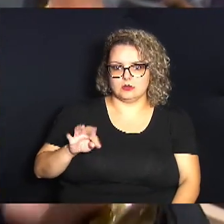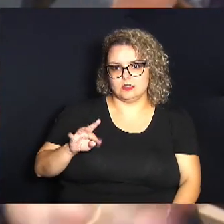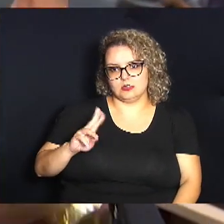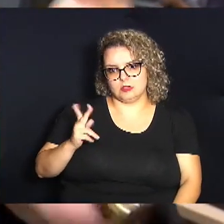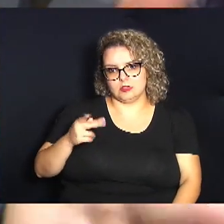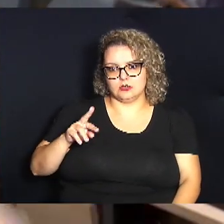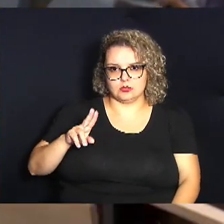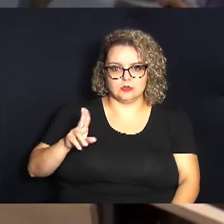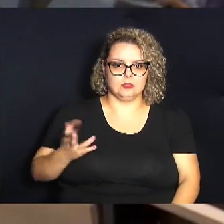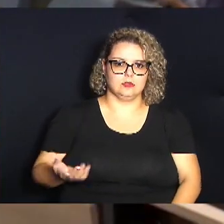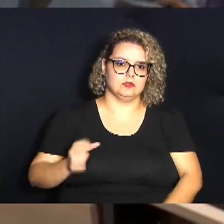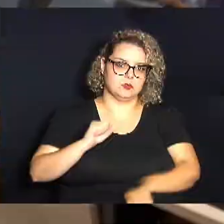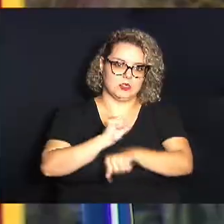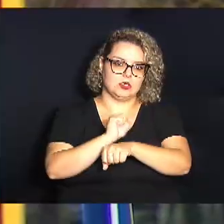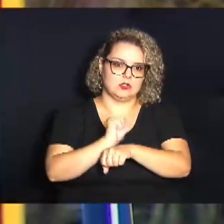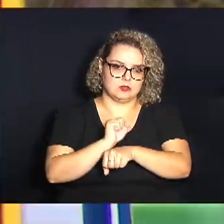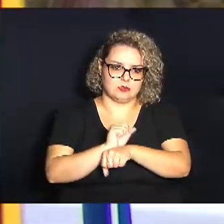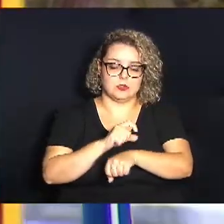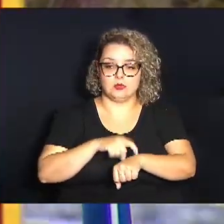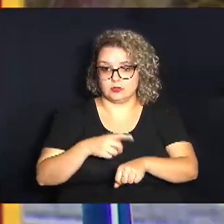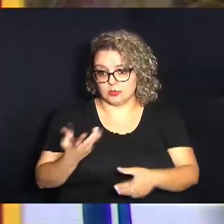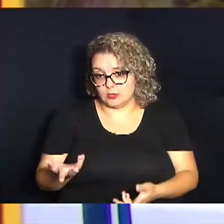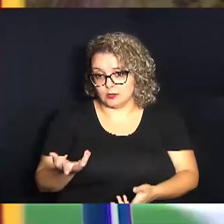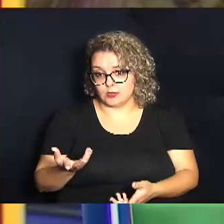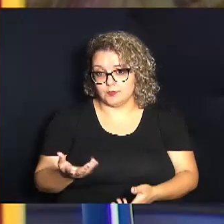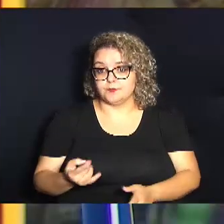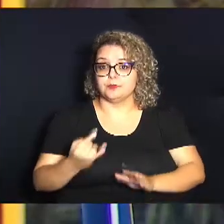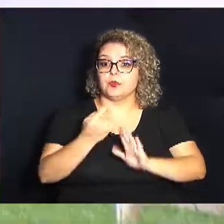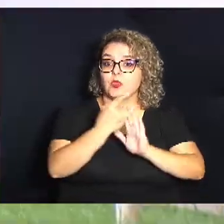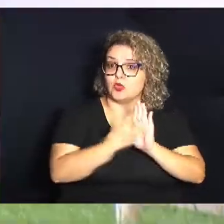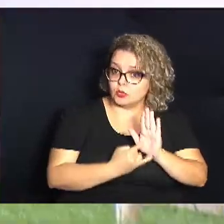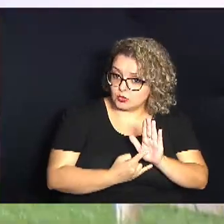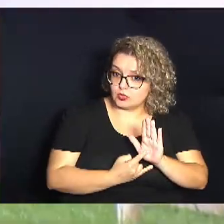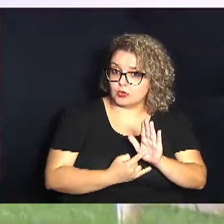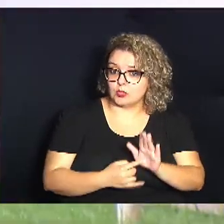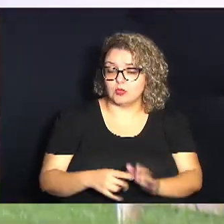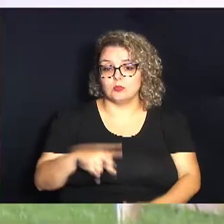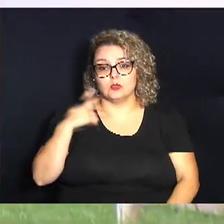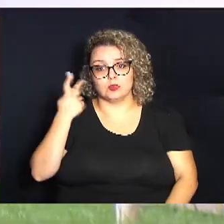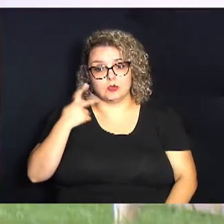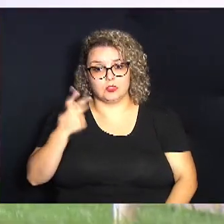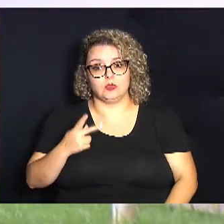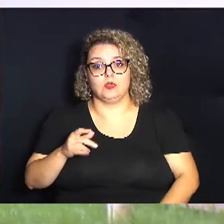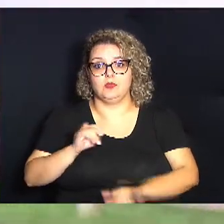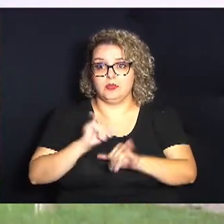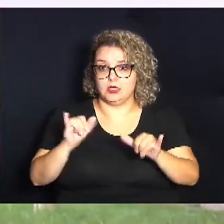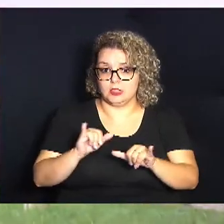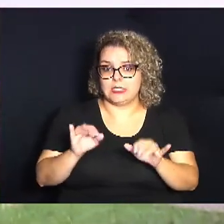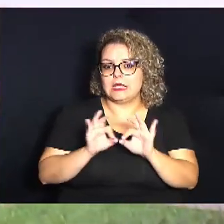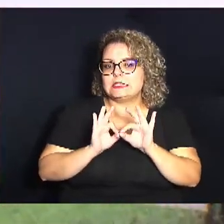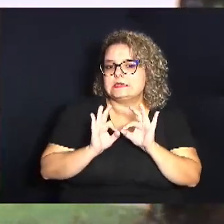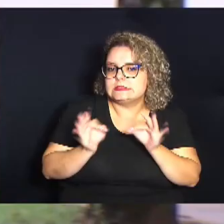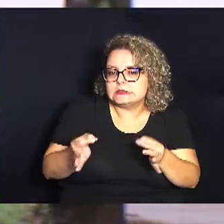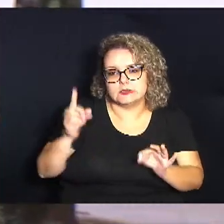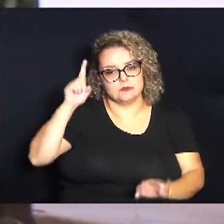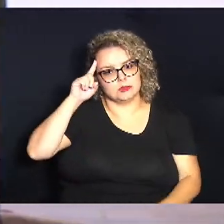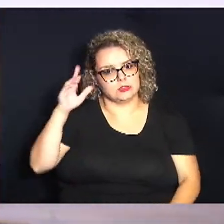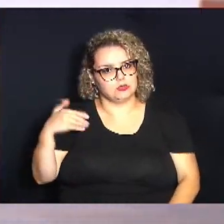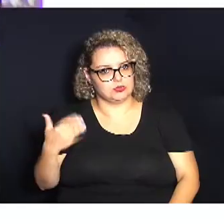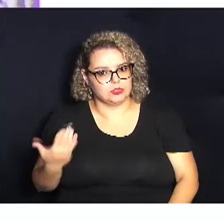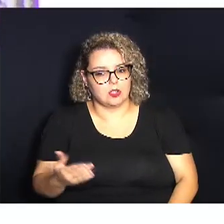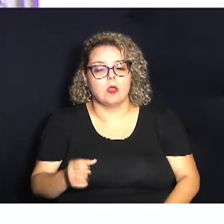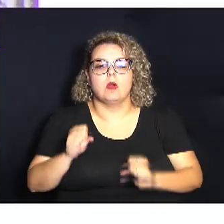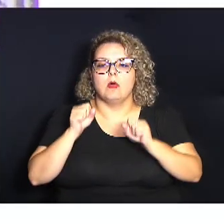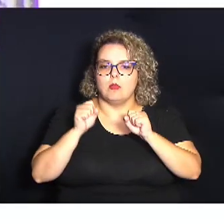fica ali esperando um determinado tempo. No documento, o parlamentar destaca que situações simples do dia a dia